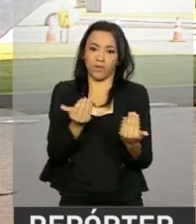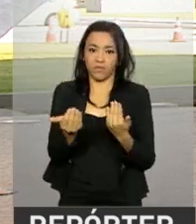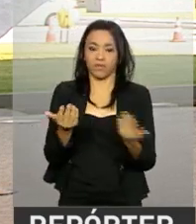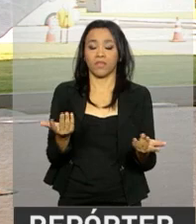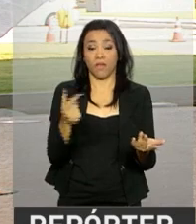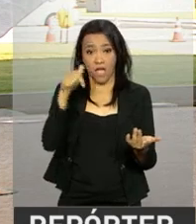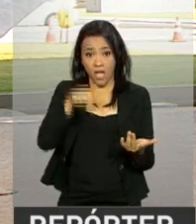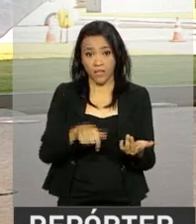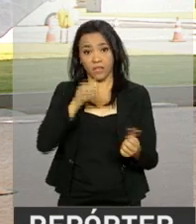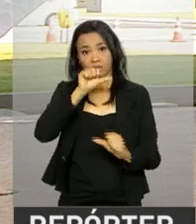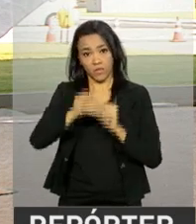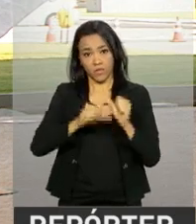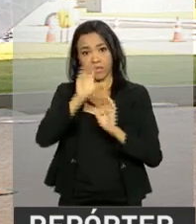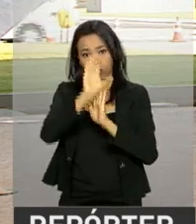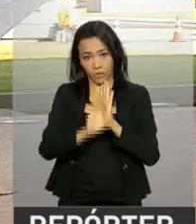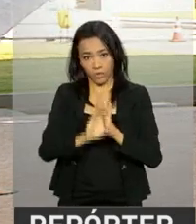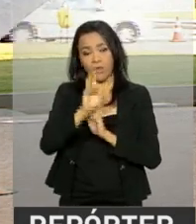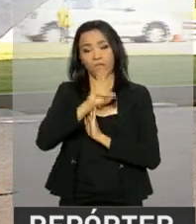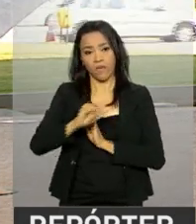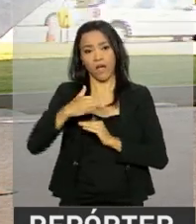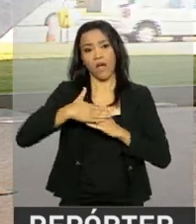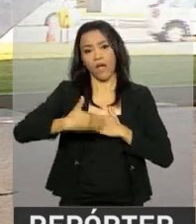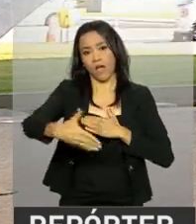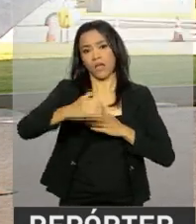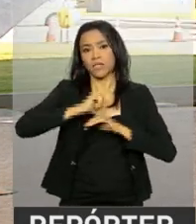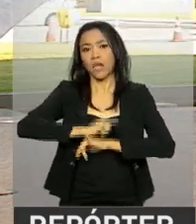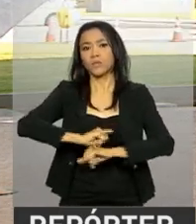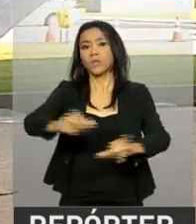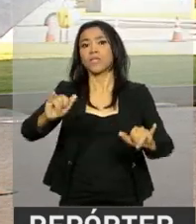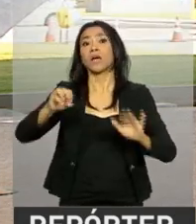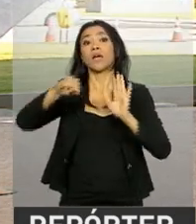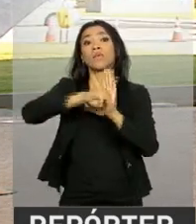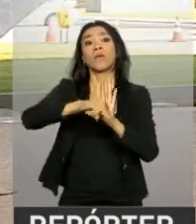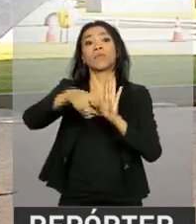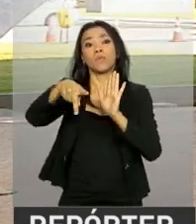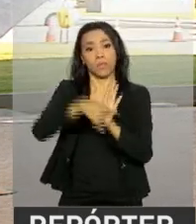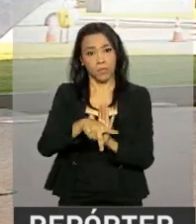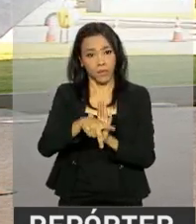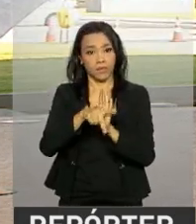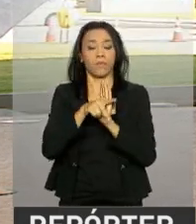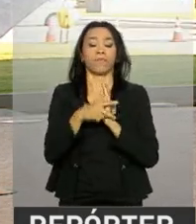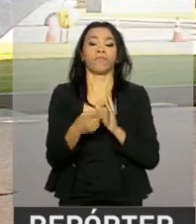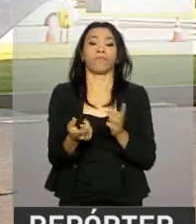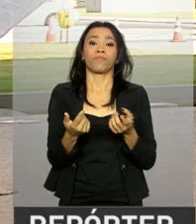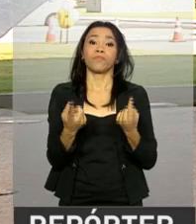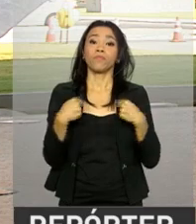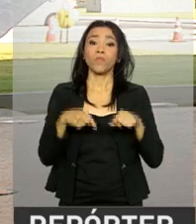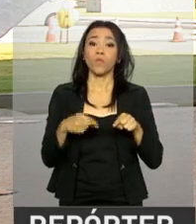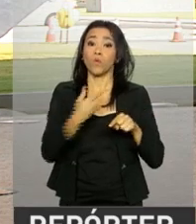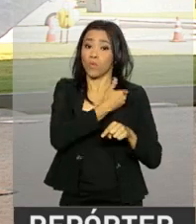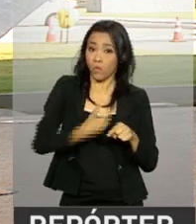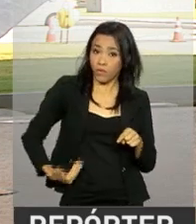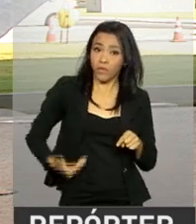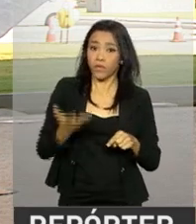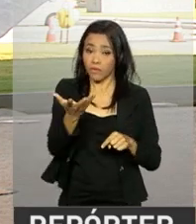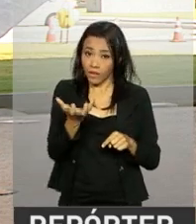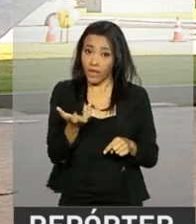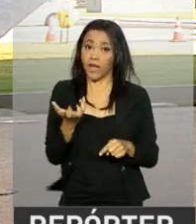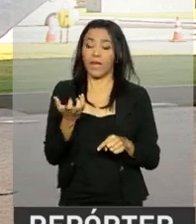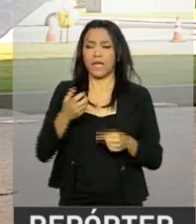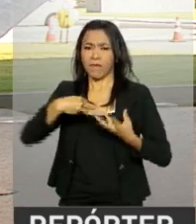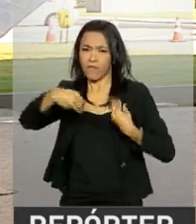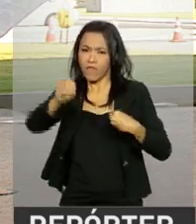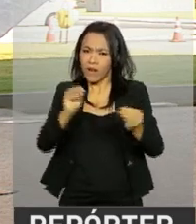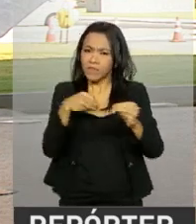ser ser anunciadas elas devem ser anunciadas portanto por meio de medida provisória e o governo quer priorizar a flexibilização